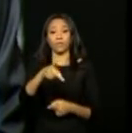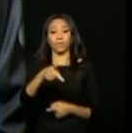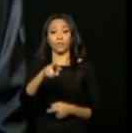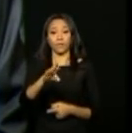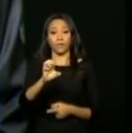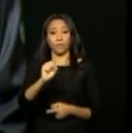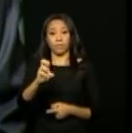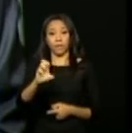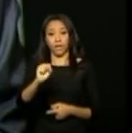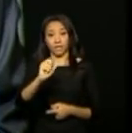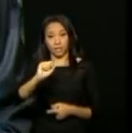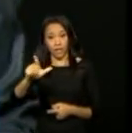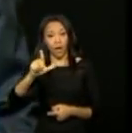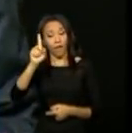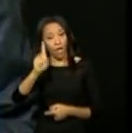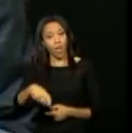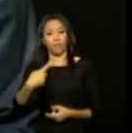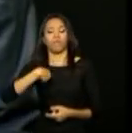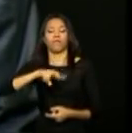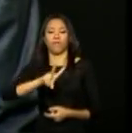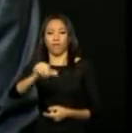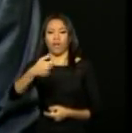é o nosso pré-sol.